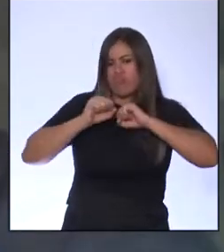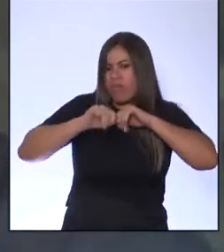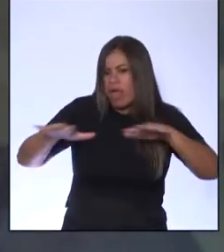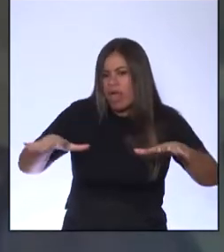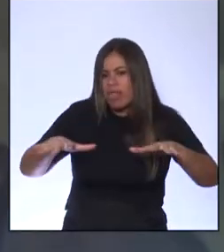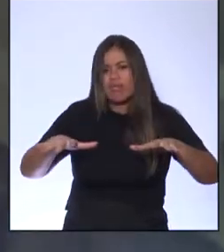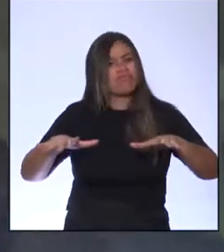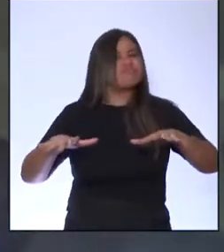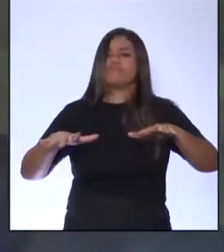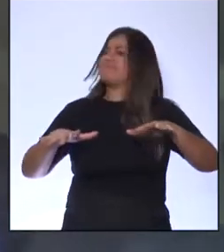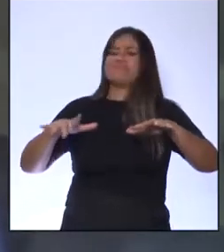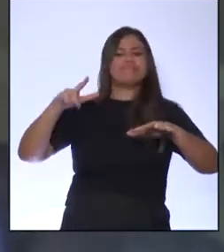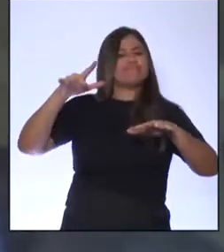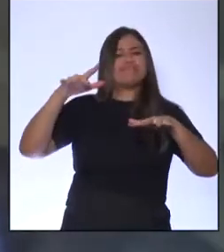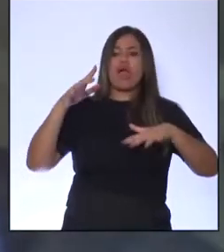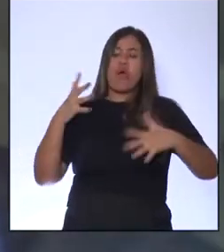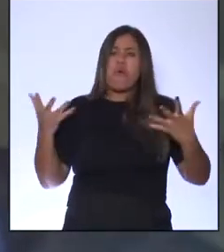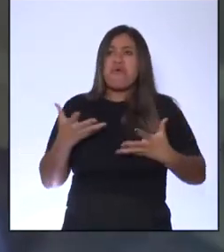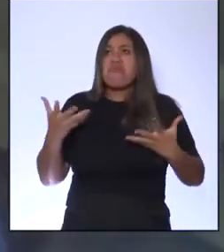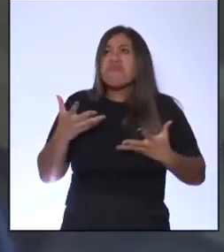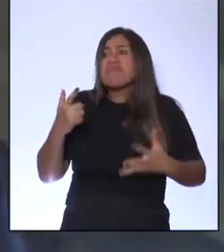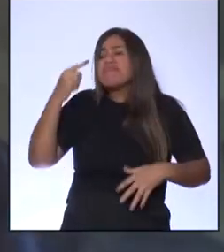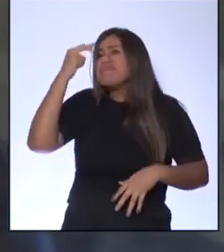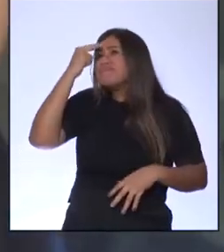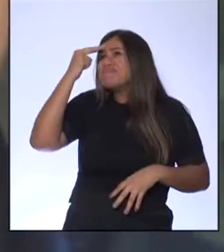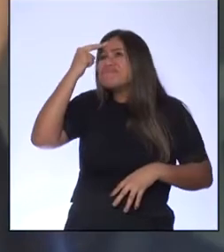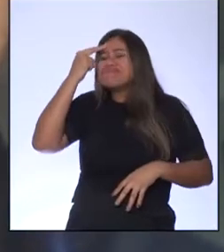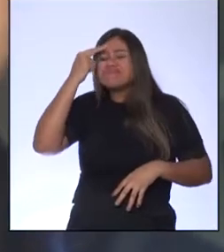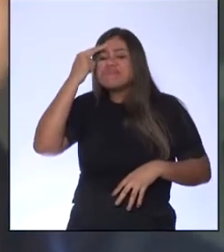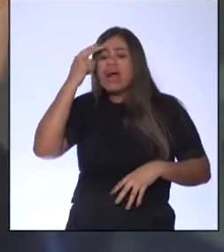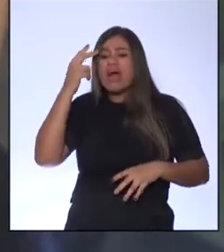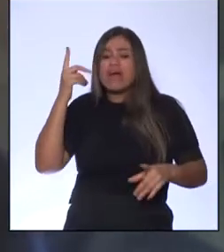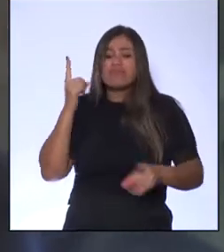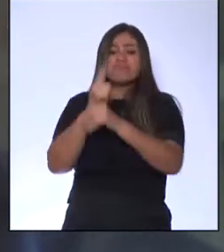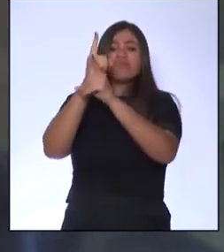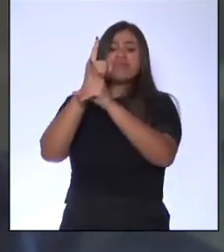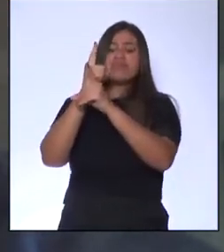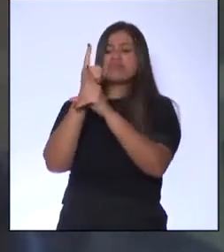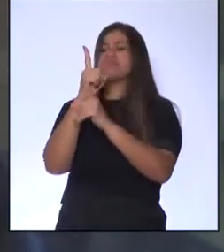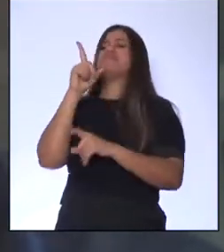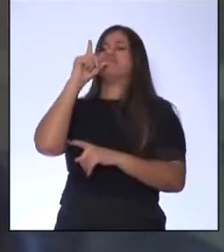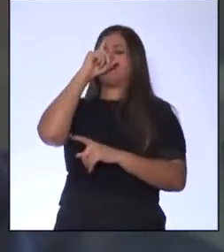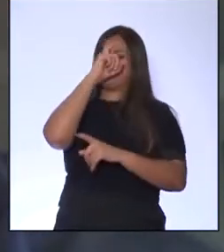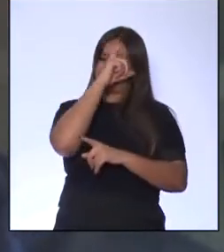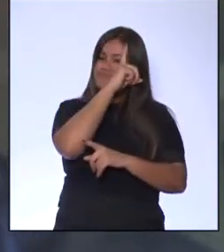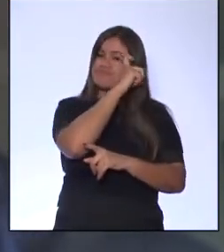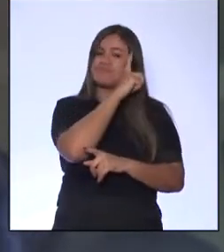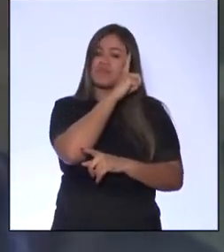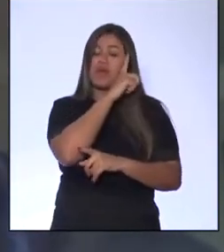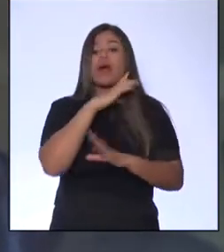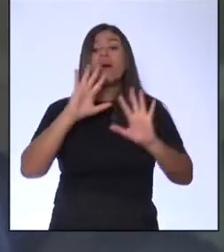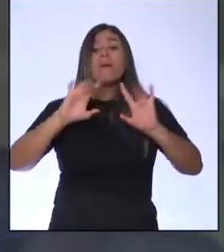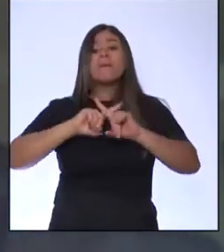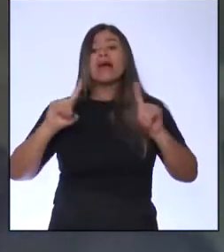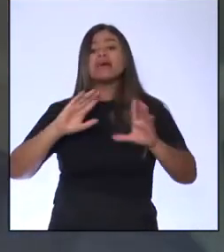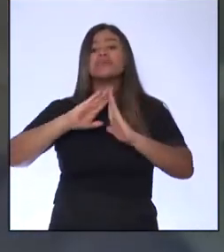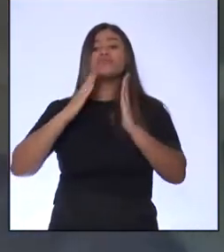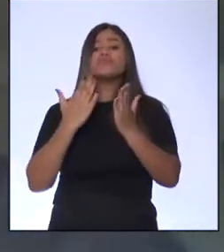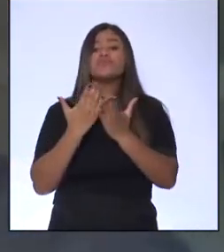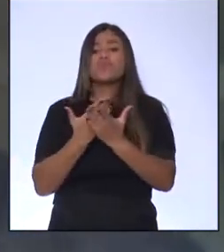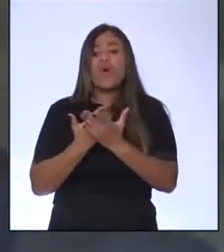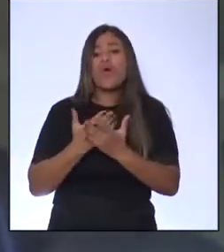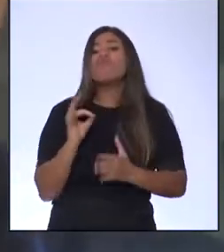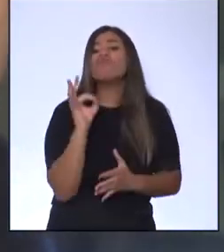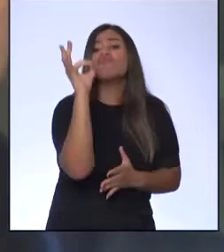diria que você me fez a pergunta: qual será a educação do futuro, a escola do futuro? Eu diria